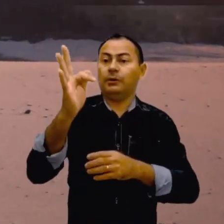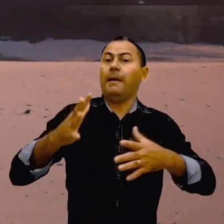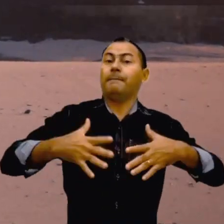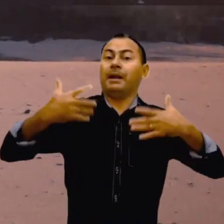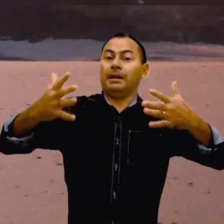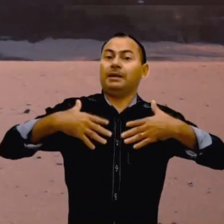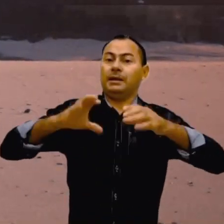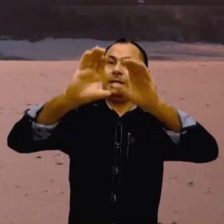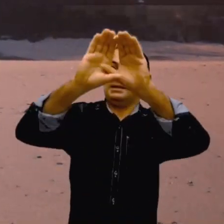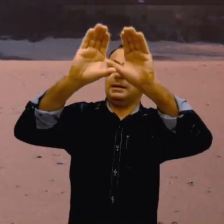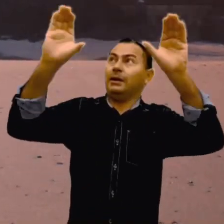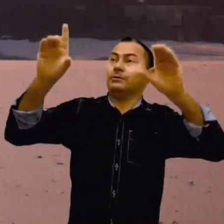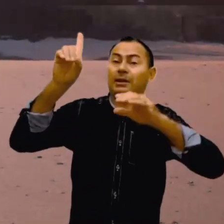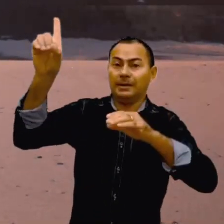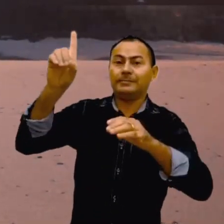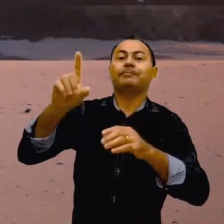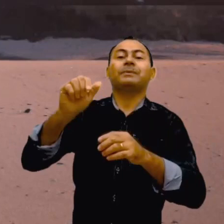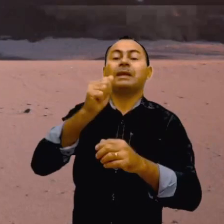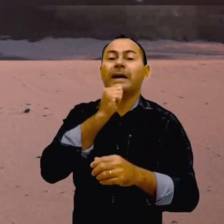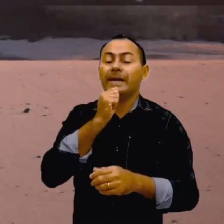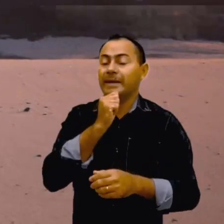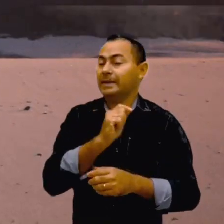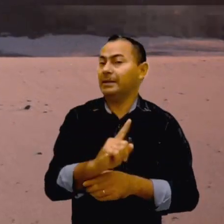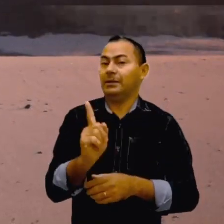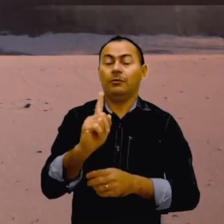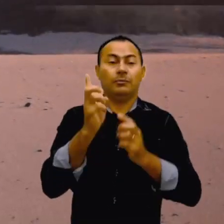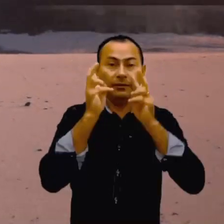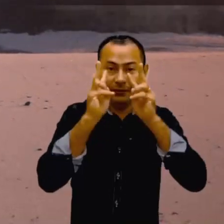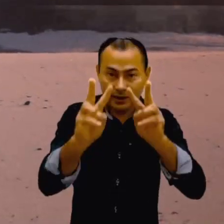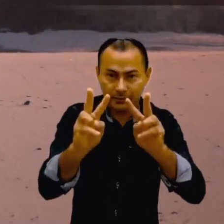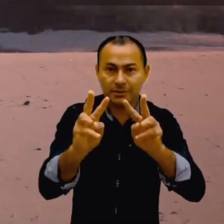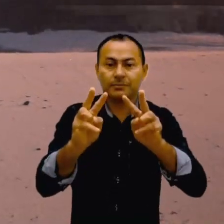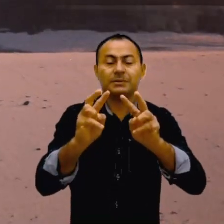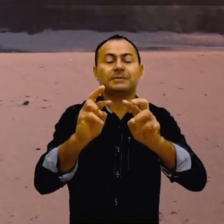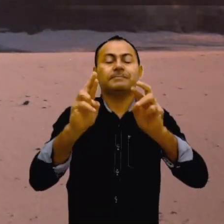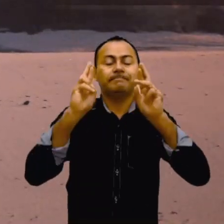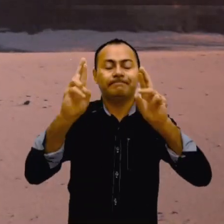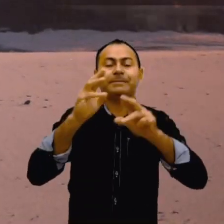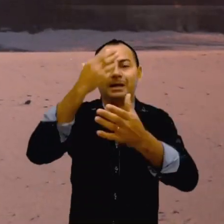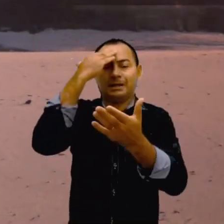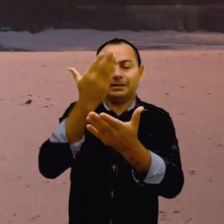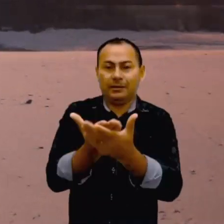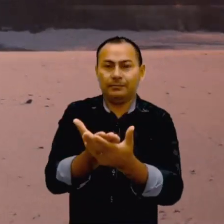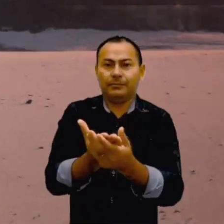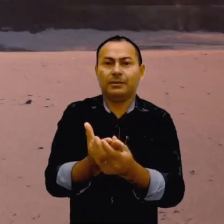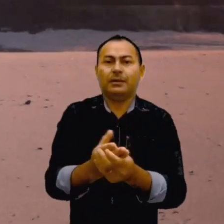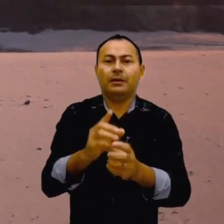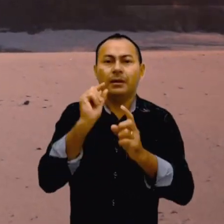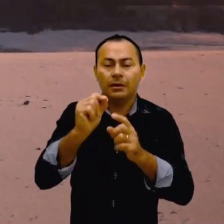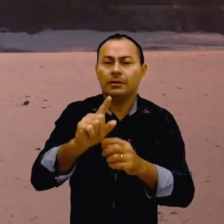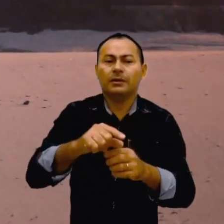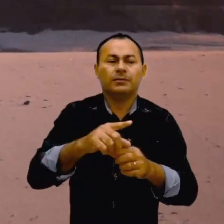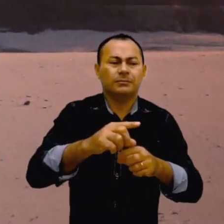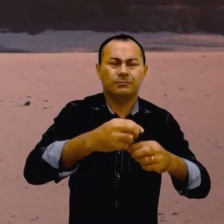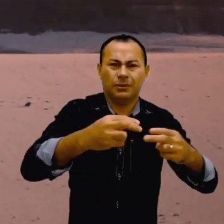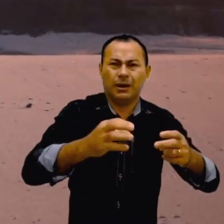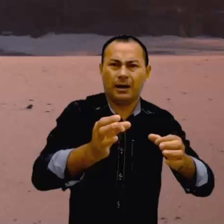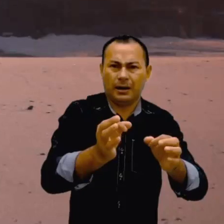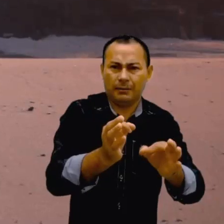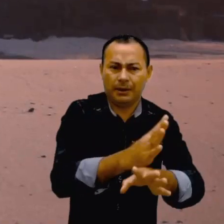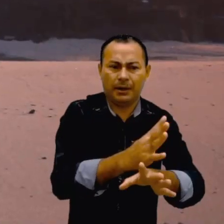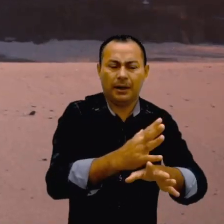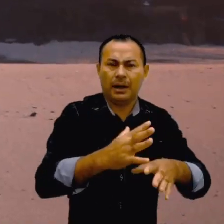para as alegrias celestiais, que ainda não visualizamos. Em breve os problemas se acabarão,